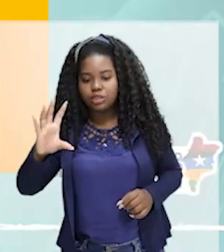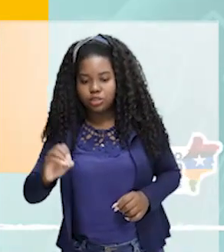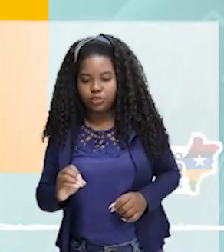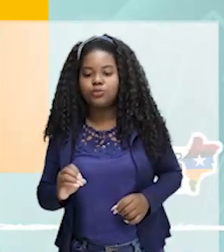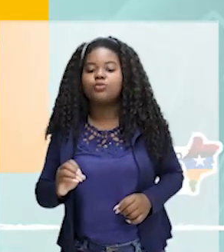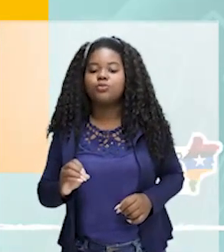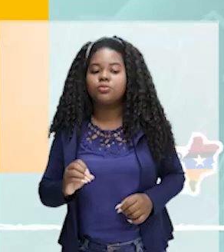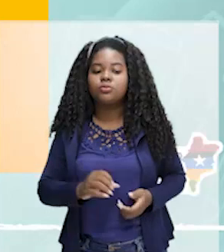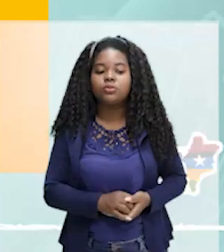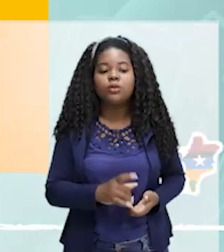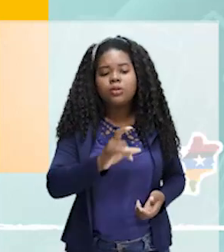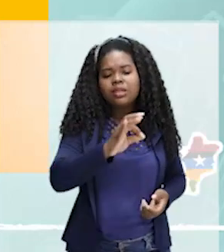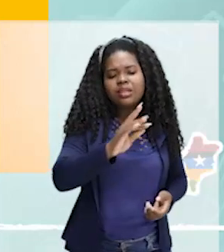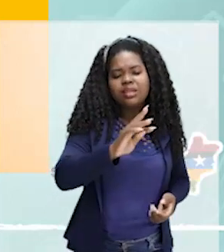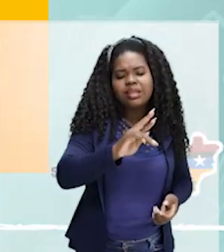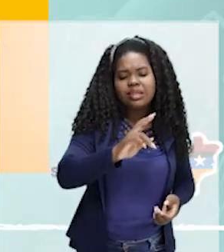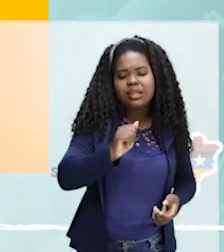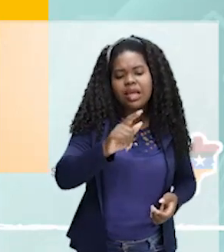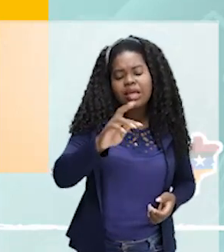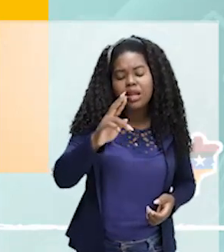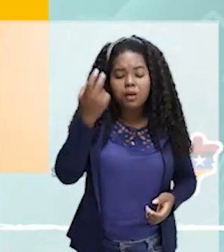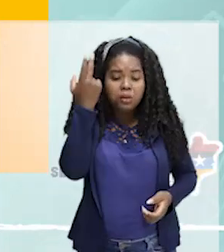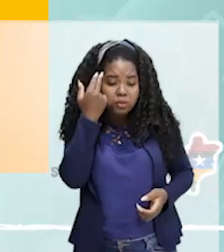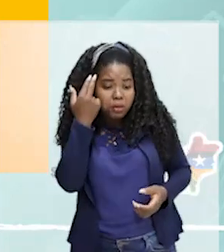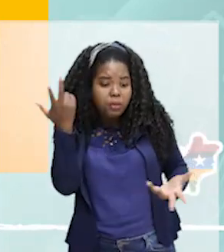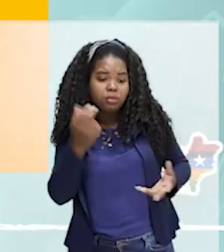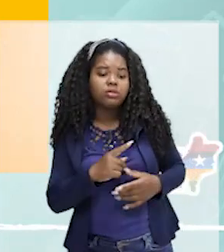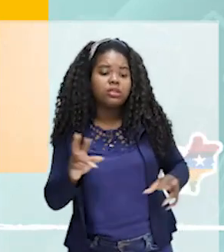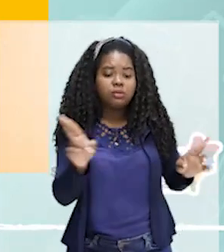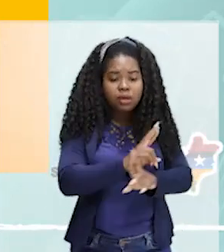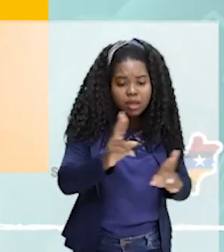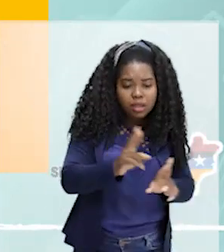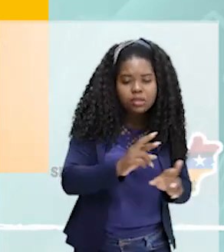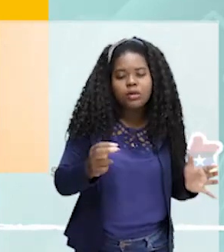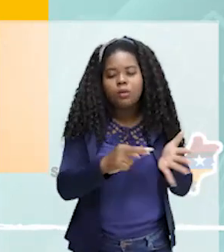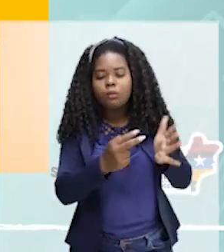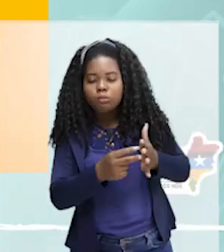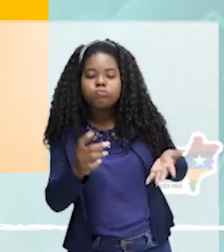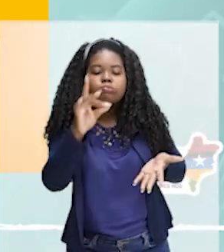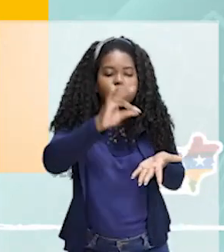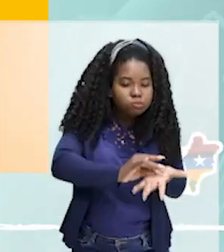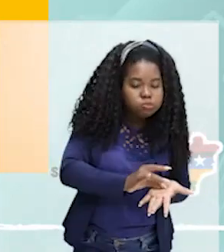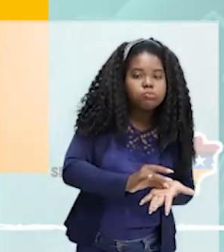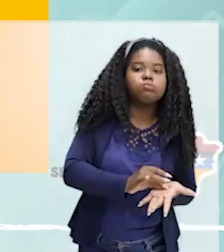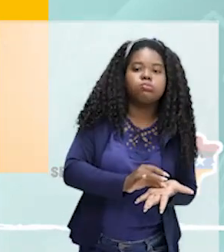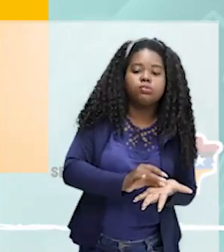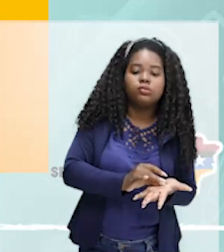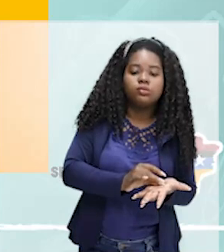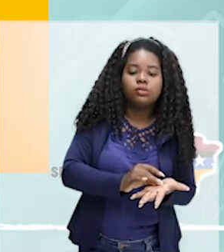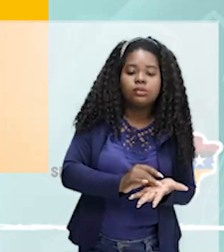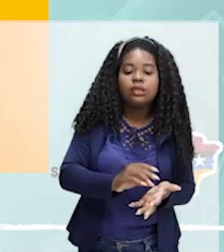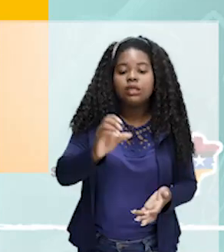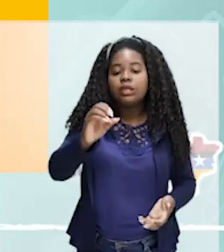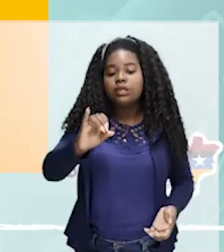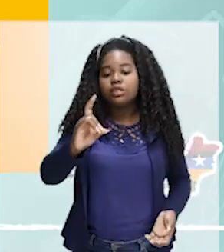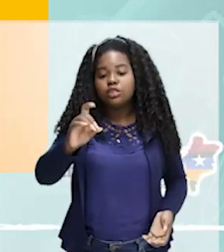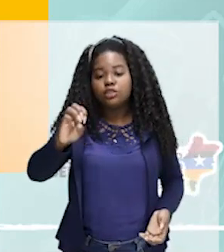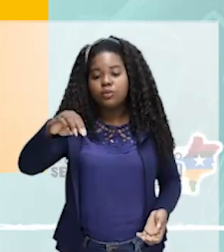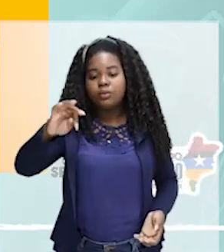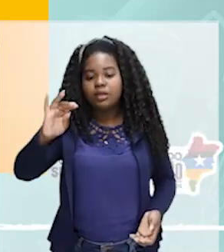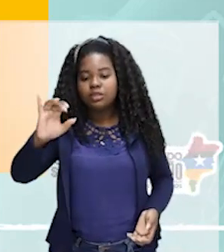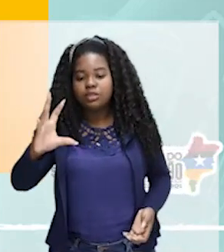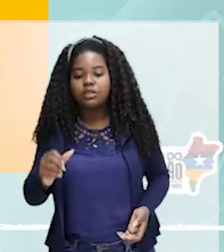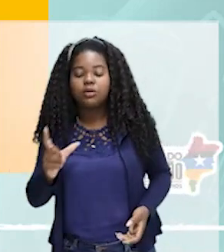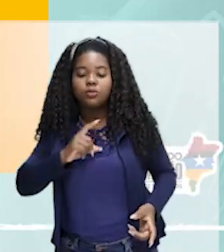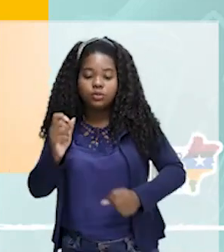ele mantém alguma relação com o significado original da palavra, do verbo no caso. E a expressão idiomática é quando